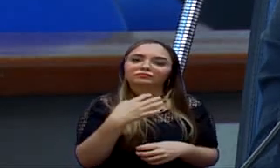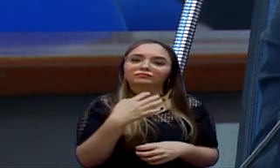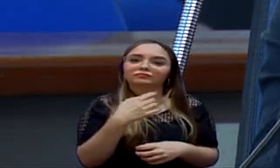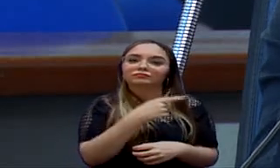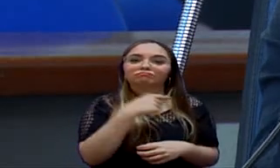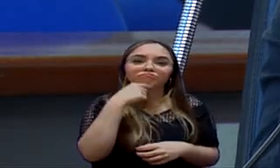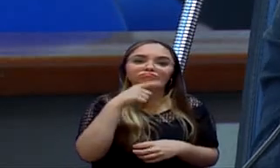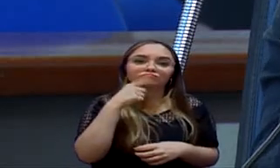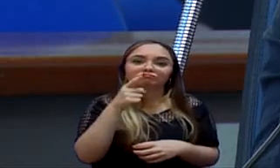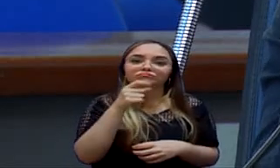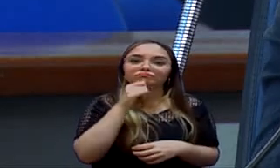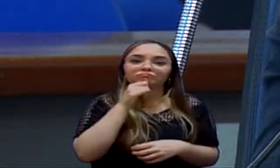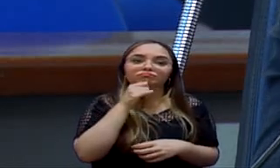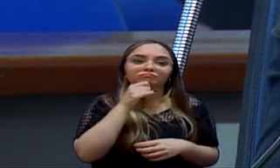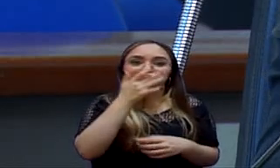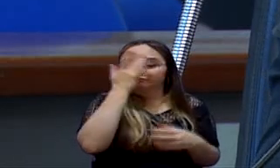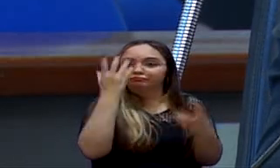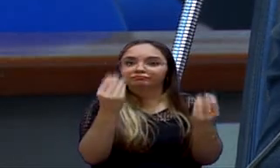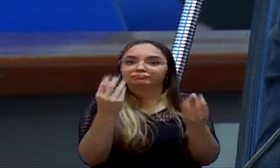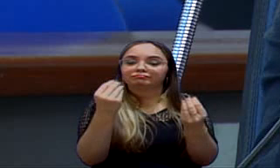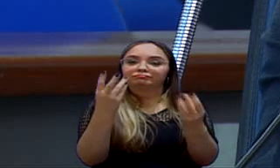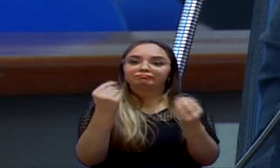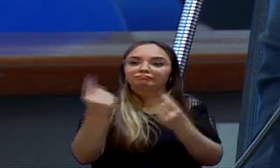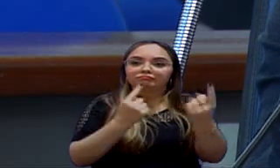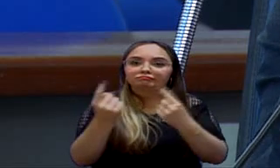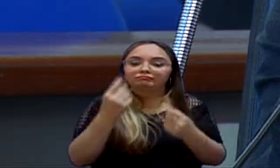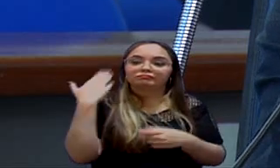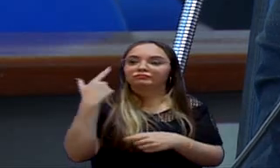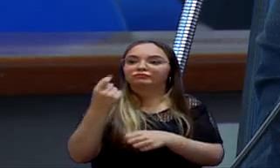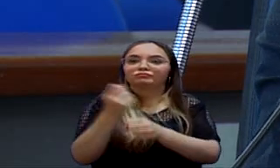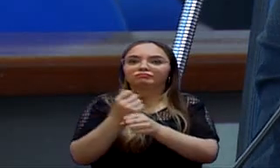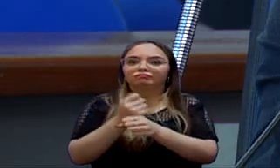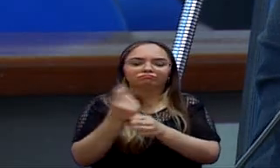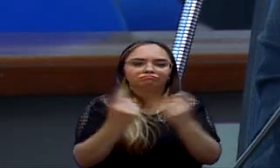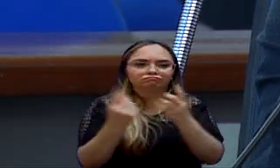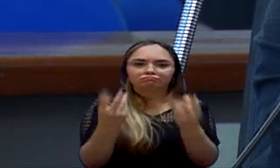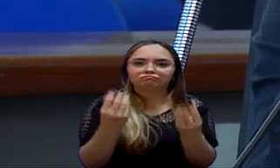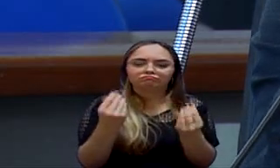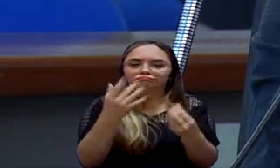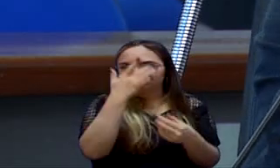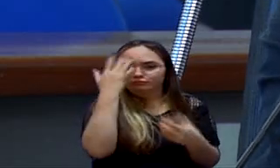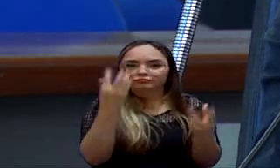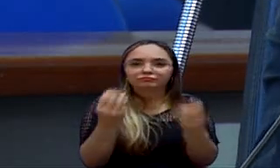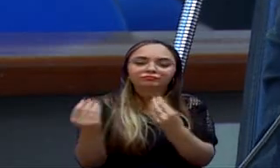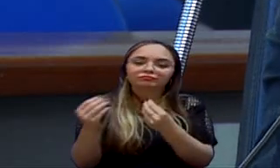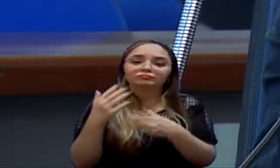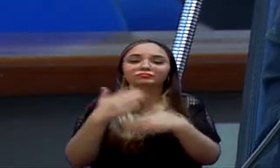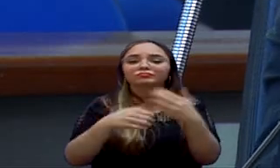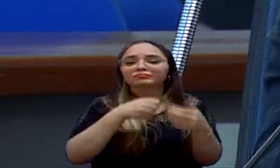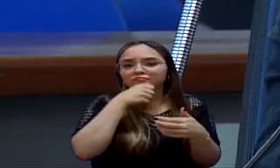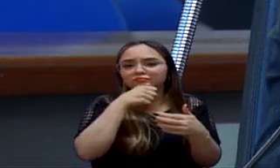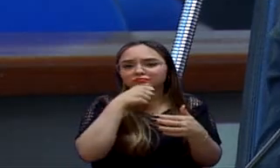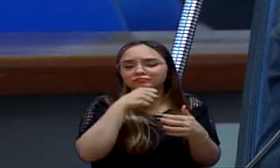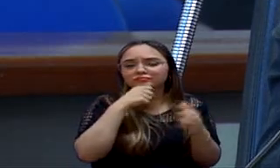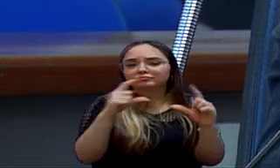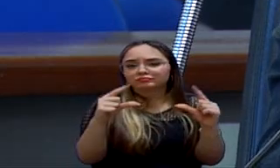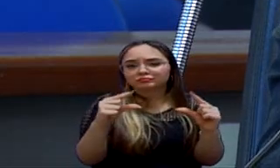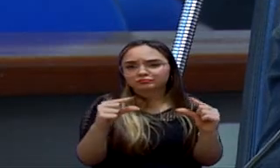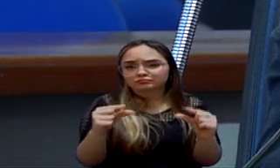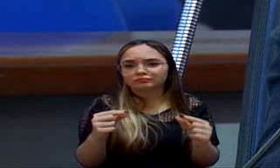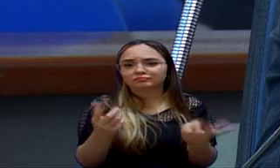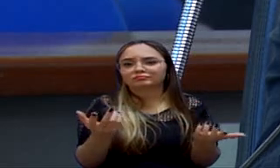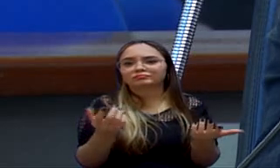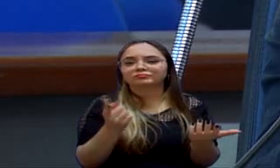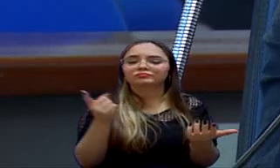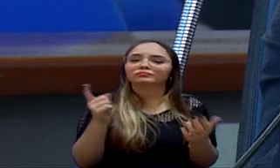já não consegue mais atender o mesmo volume de pacientes que atendia há 20 anos atrás e aí esses profissionais que construíram a sua carreira ao longo